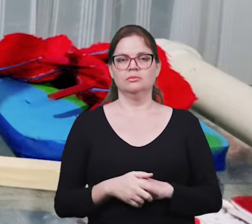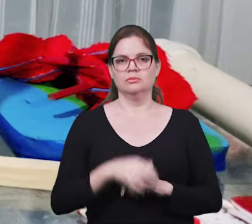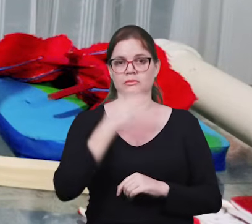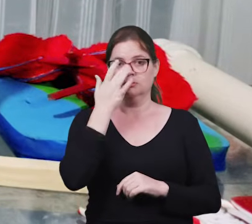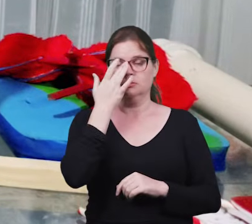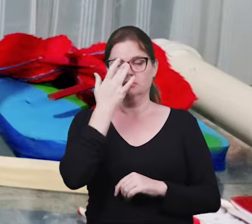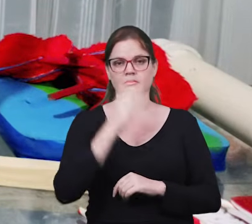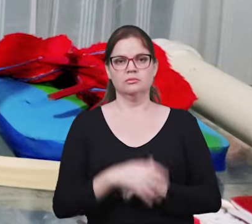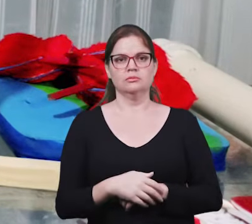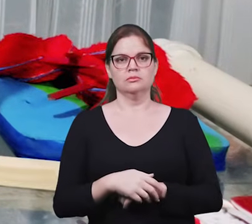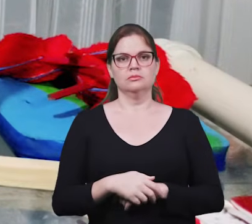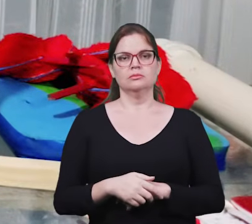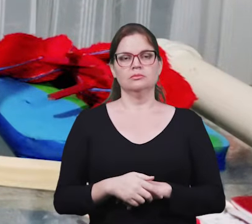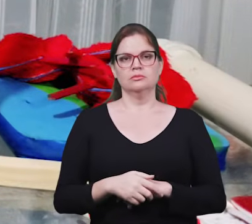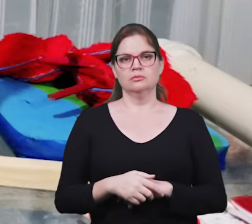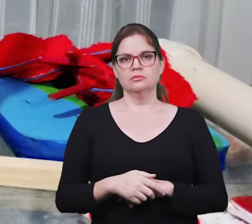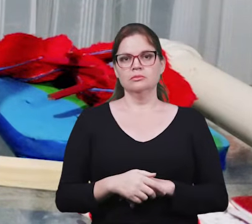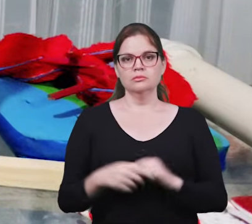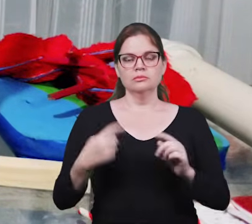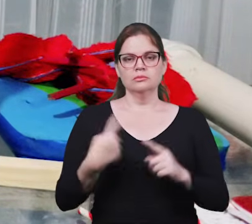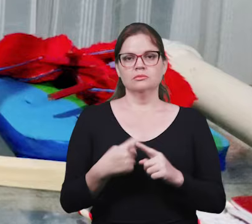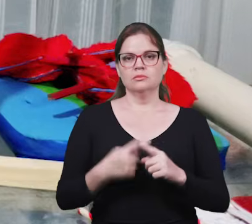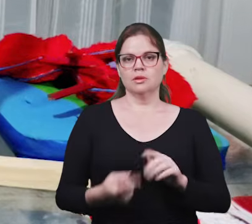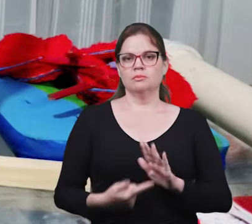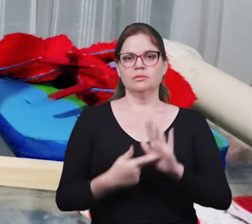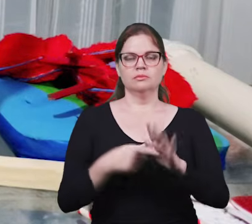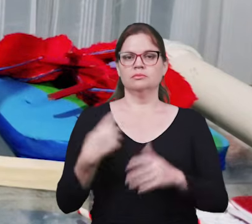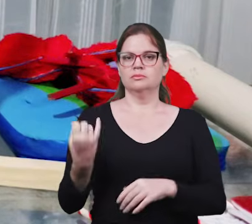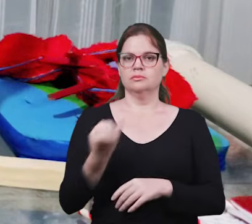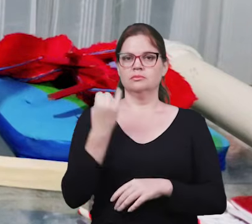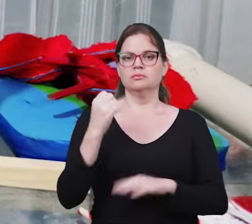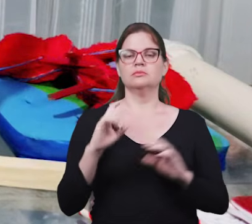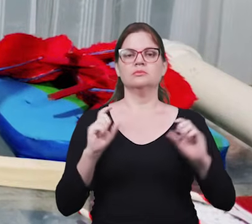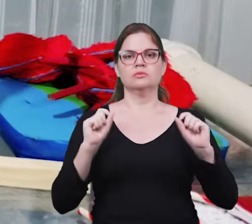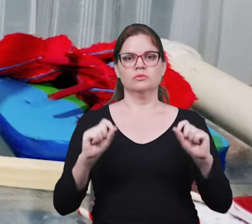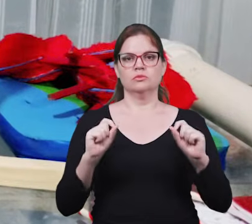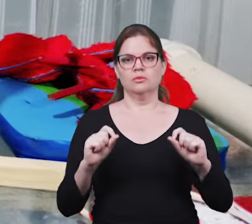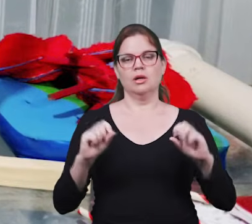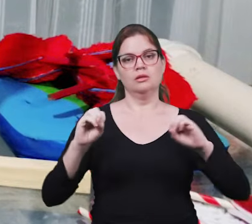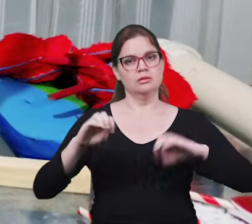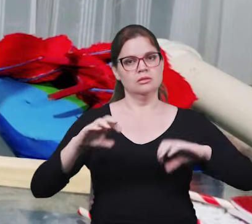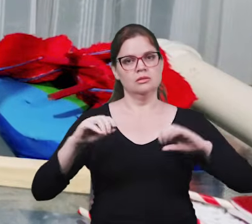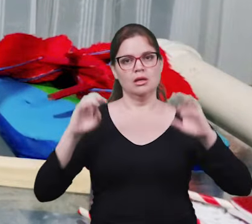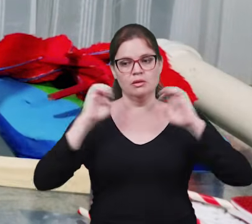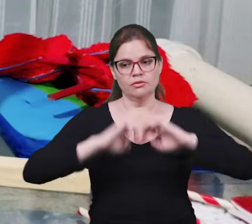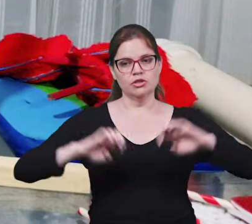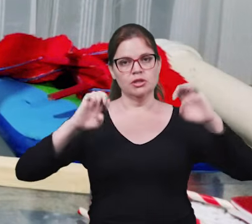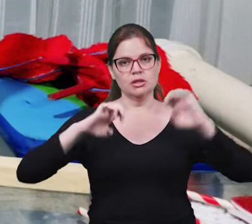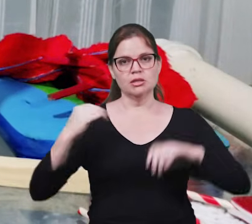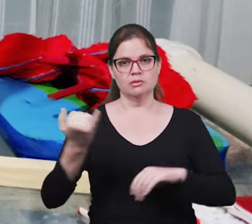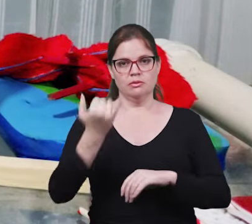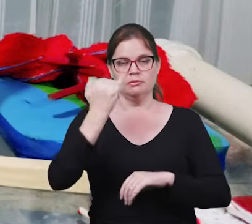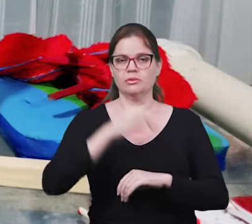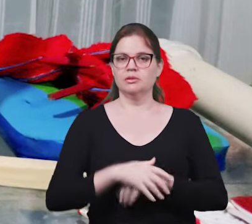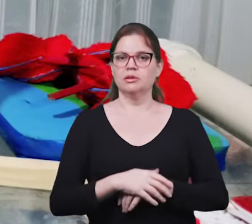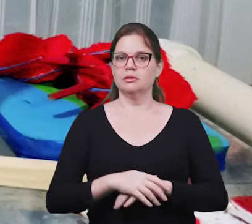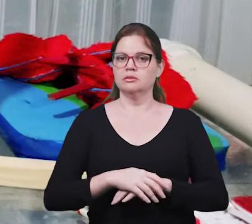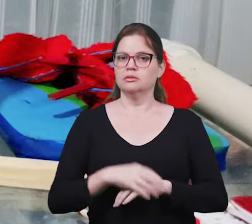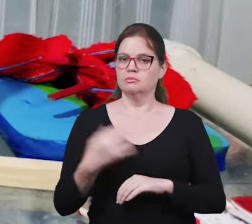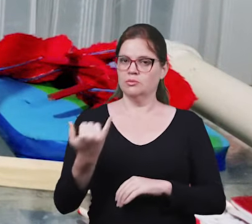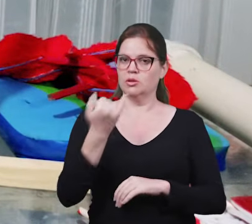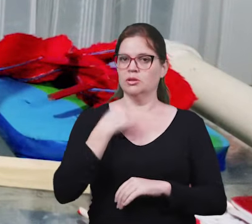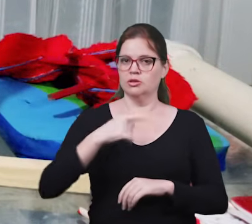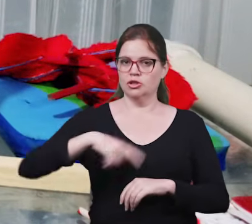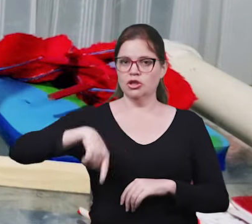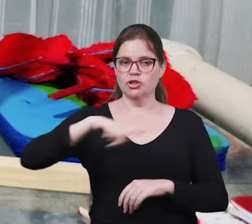o objetivo desta aula, irmãos, é ensinar às crianças a importância da evangelização. A importância, né, de falar